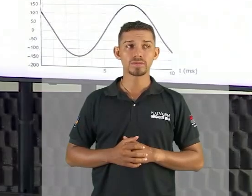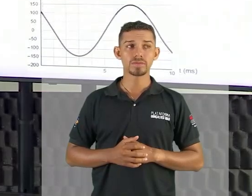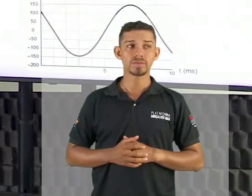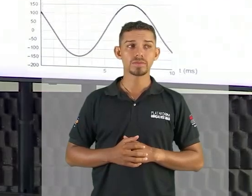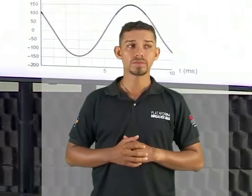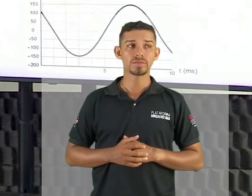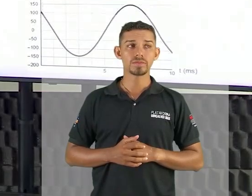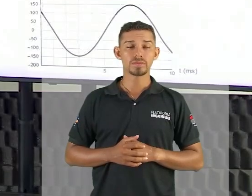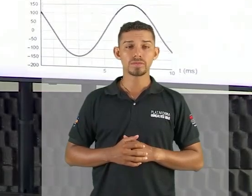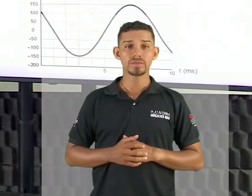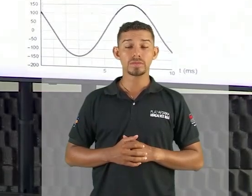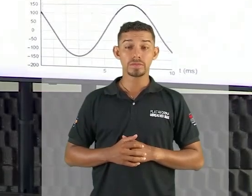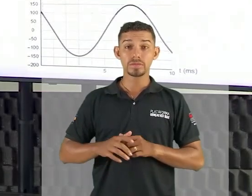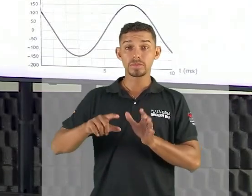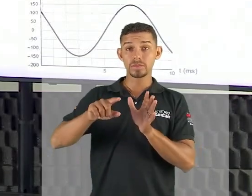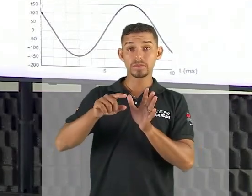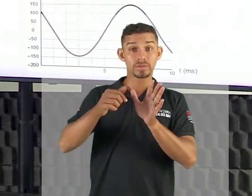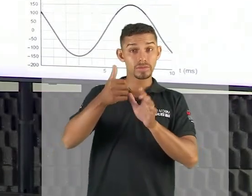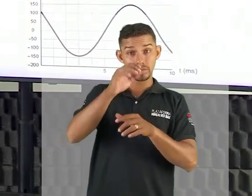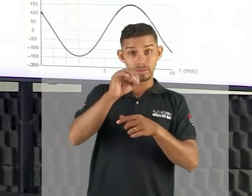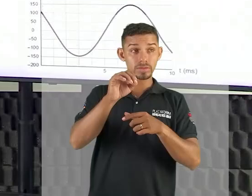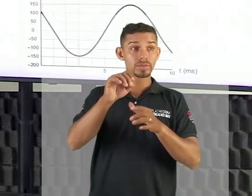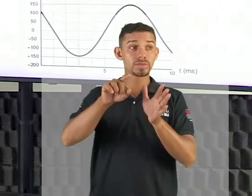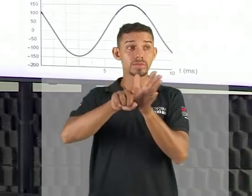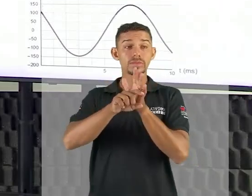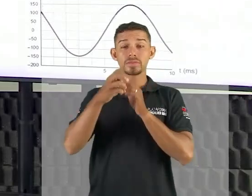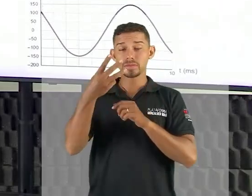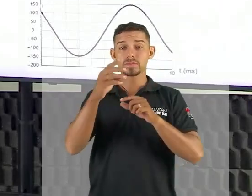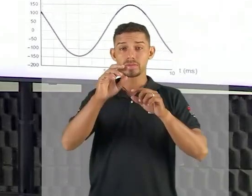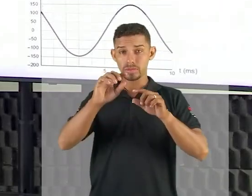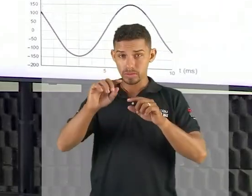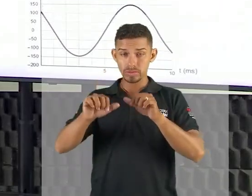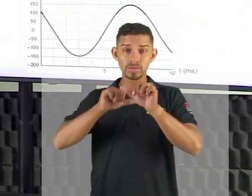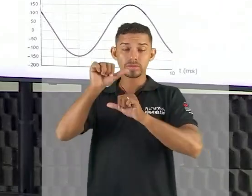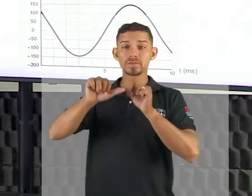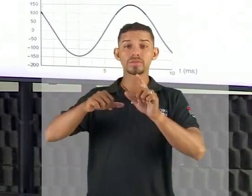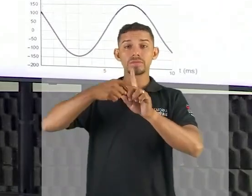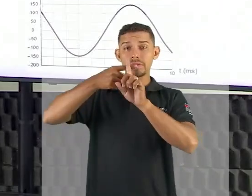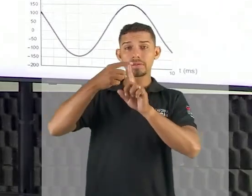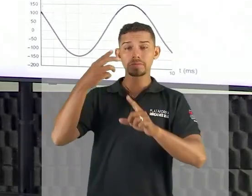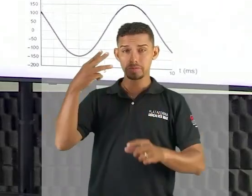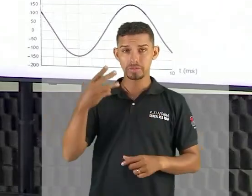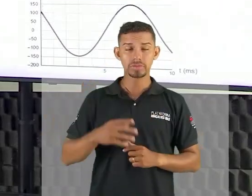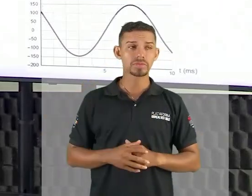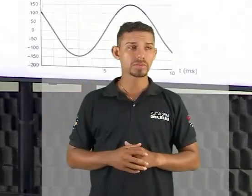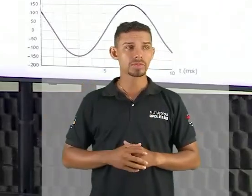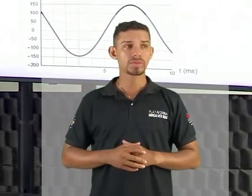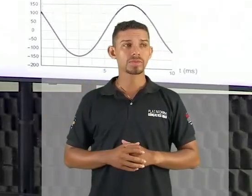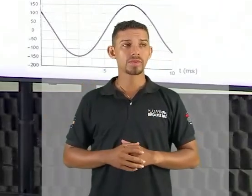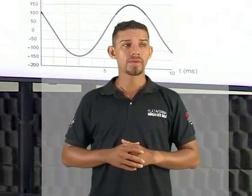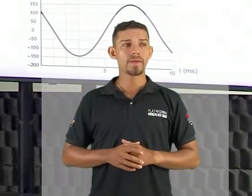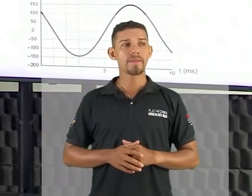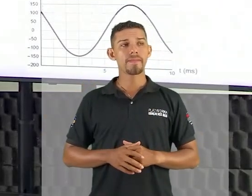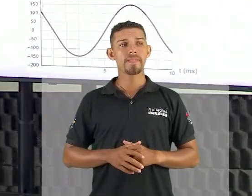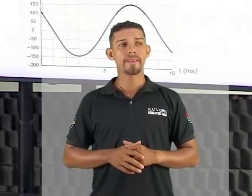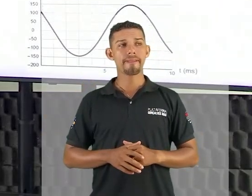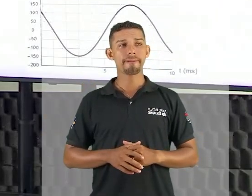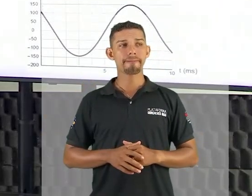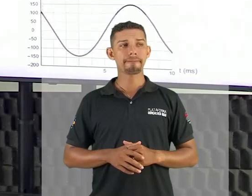10 elevado a-3 sobe pro numerador trocando o sinal do expoente vai ficar assim ó a